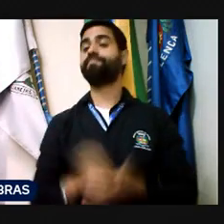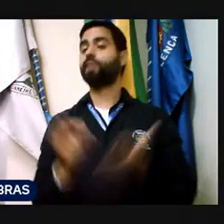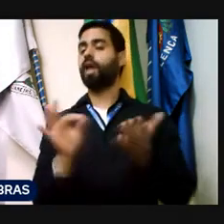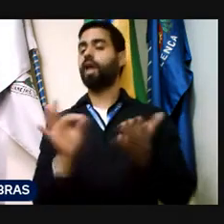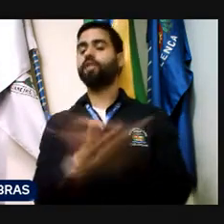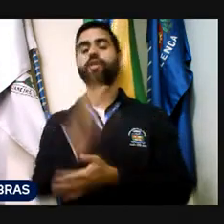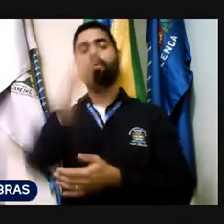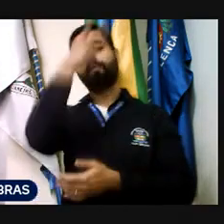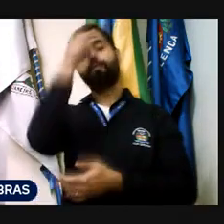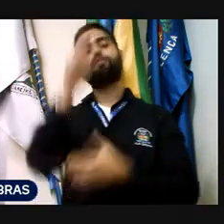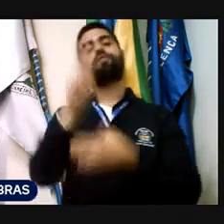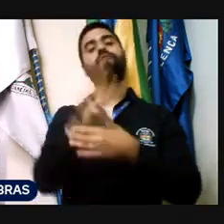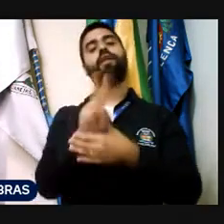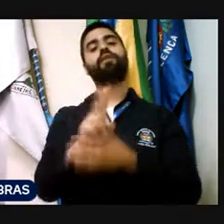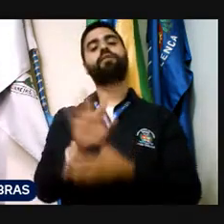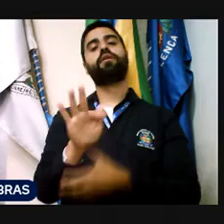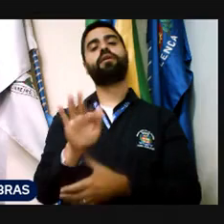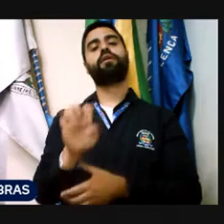Graça, prefeito.